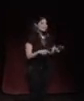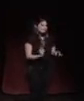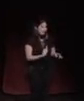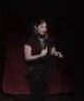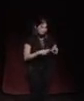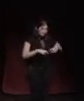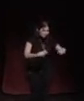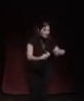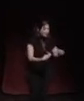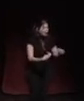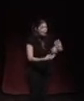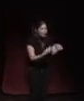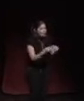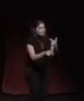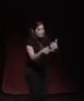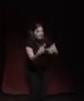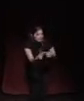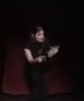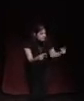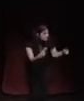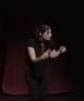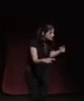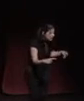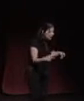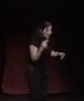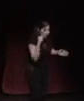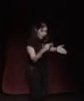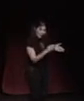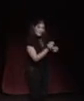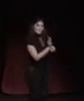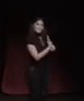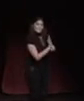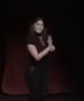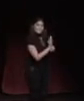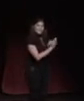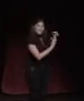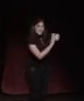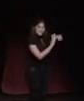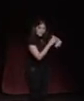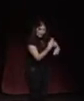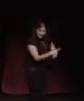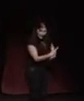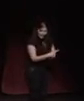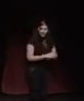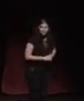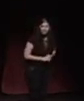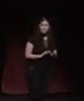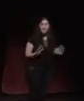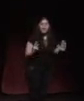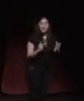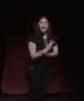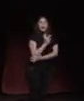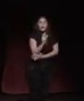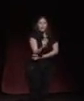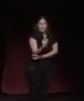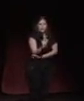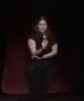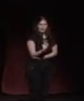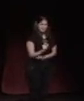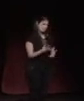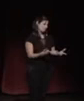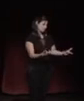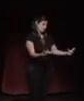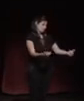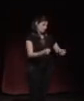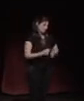os trabalhos que elas estão realizando e vemos os vídeos. E aconteceu uma coisa incrível, porque são